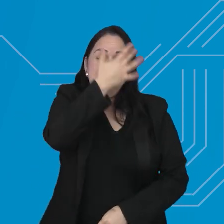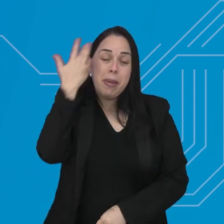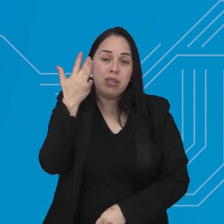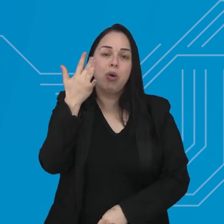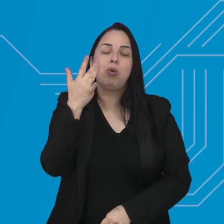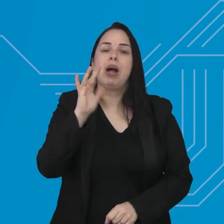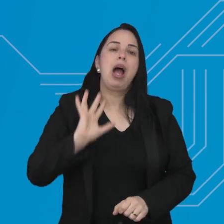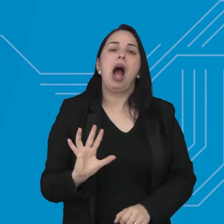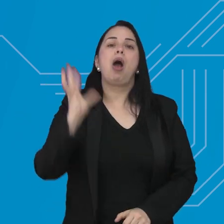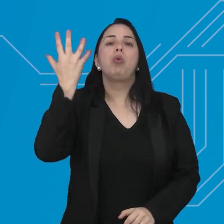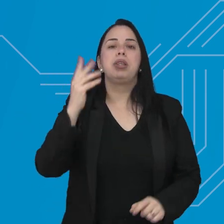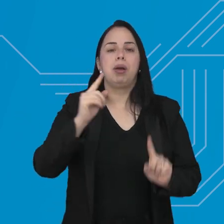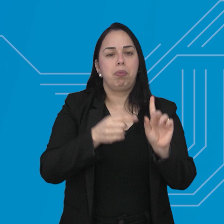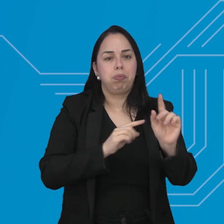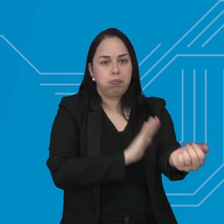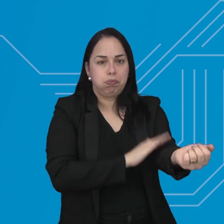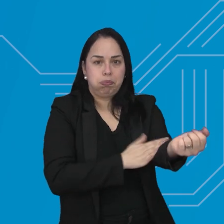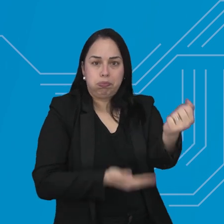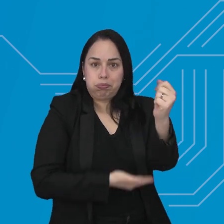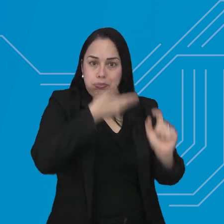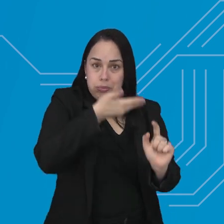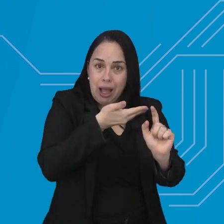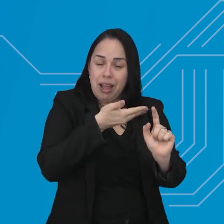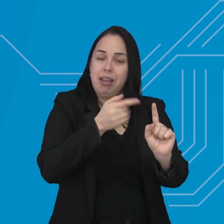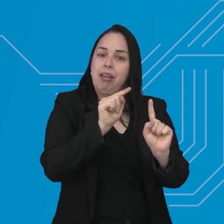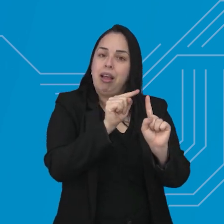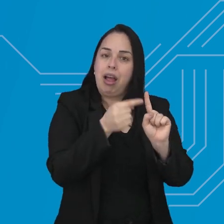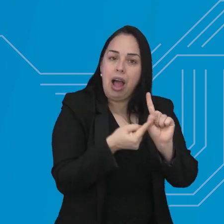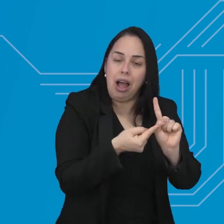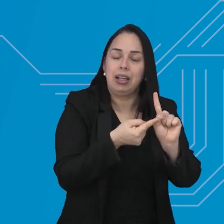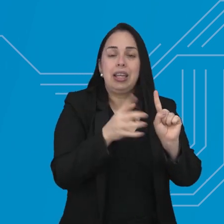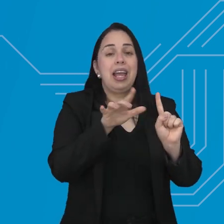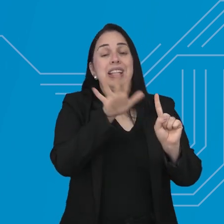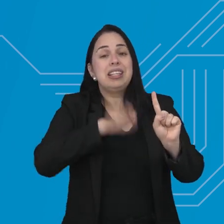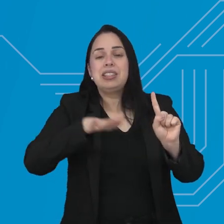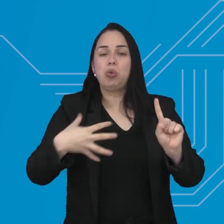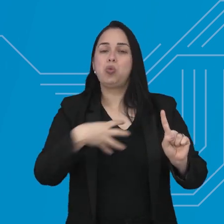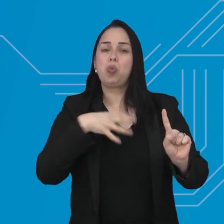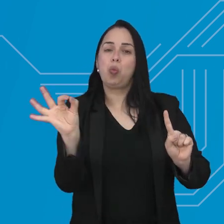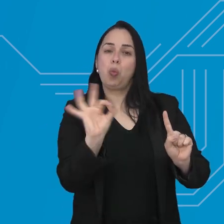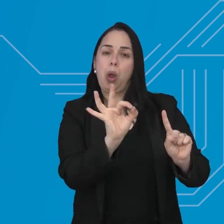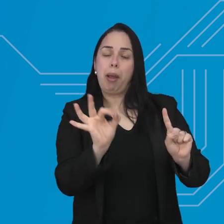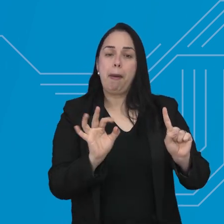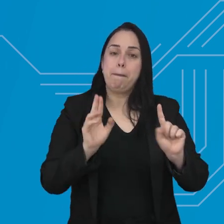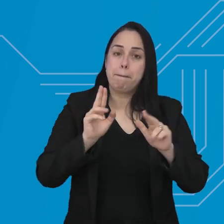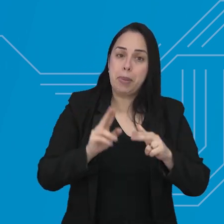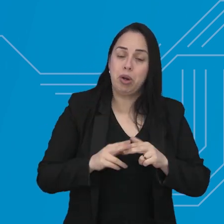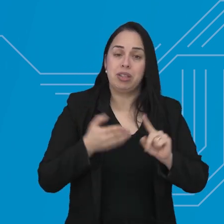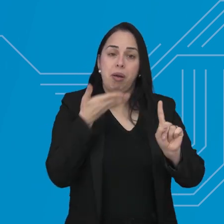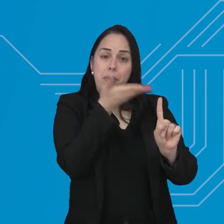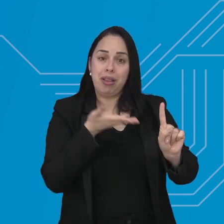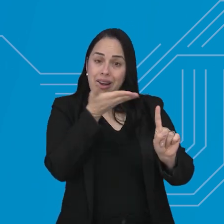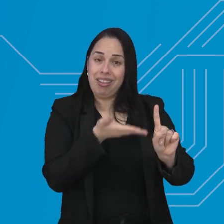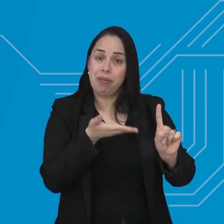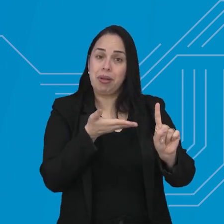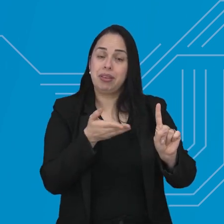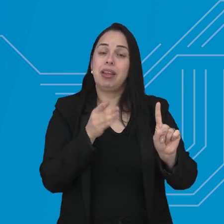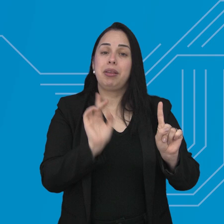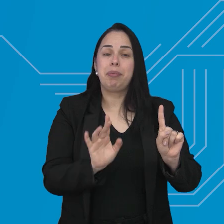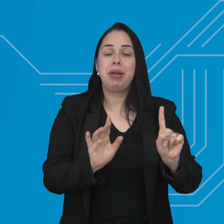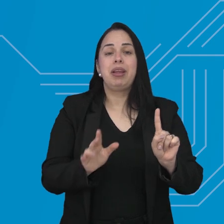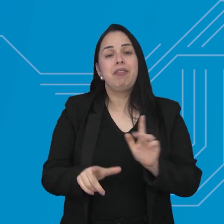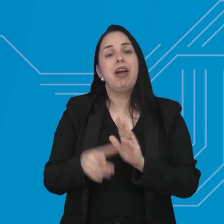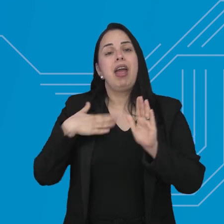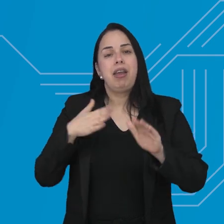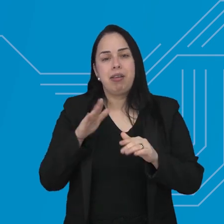7.846 casos de pré-eclâmpsia no país. Como estamos falando de uma condição muitas vezes assintomática, a melhor maneira de garantir a saúde